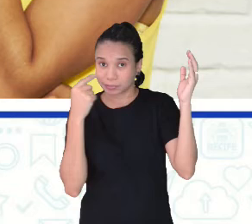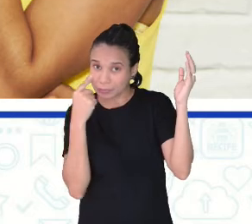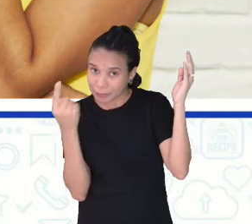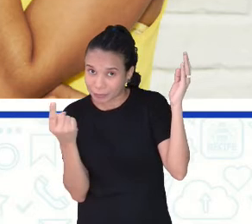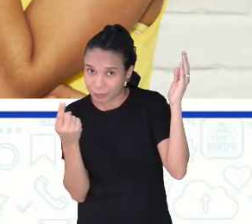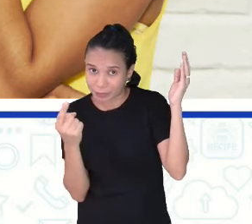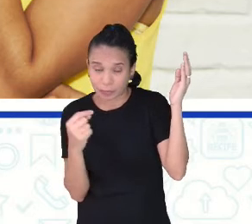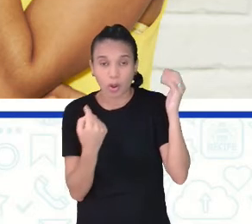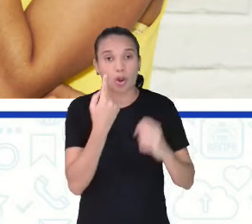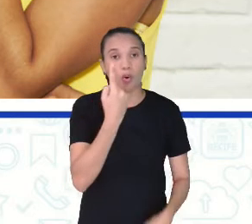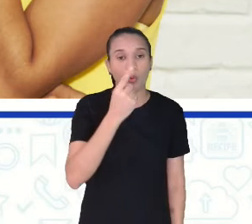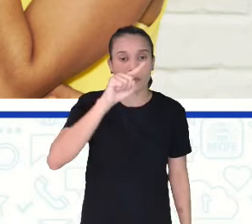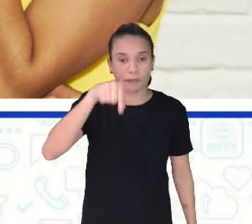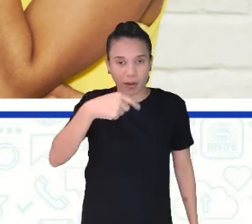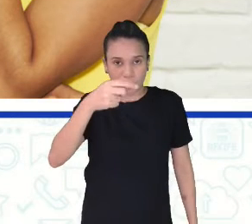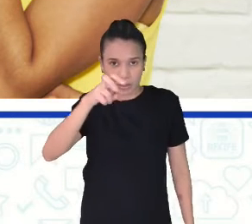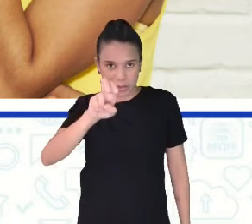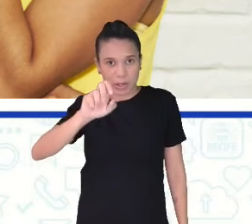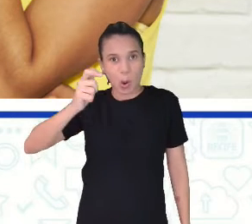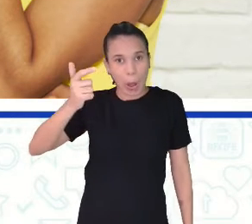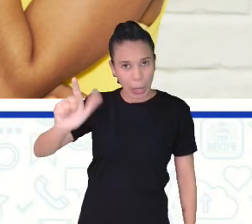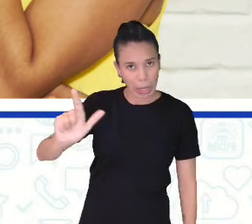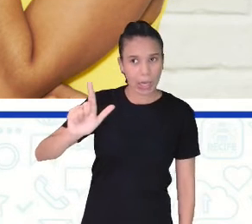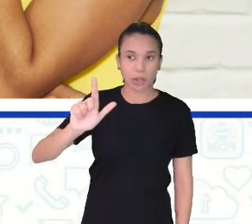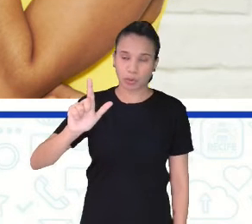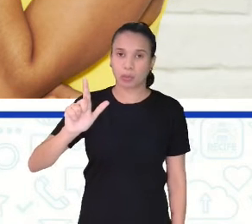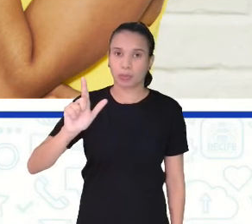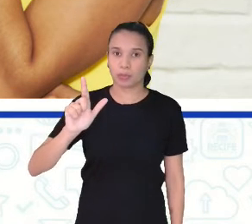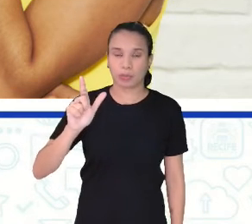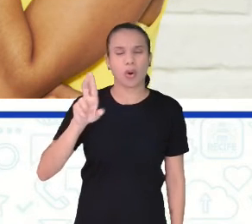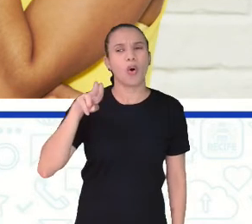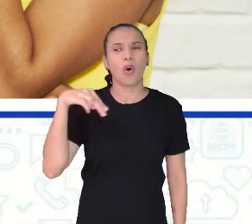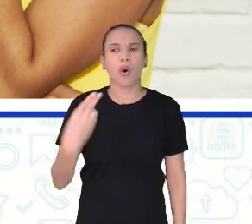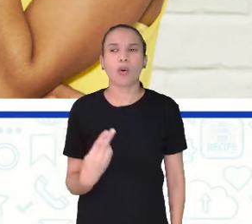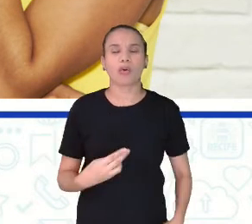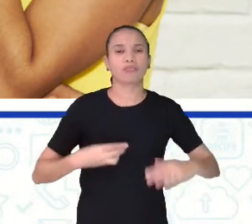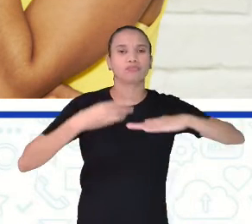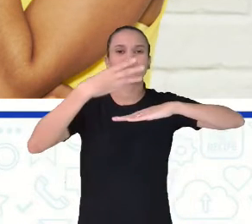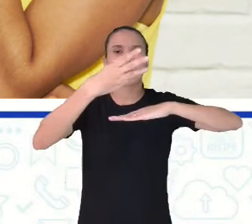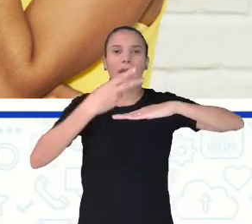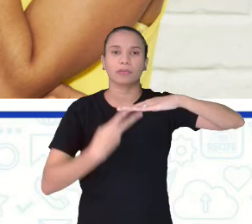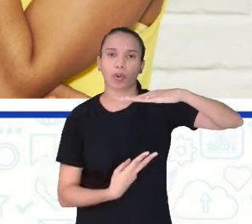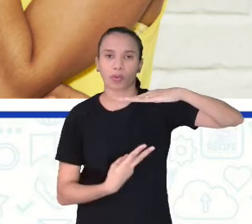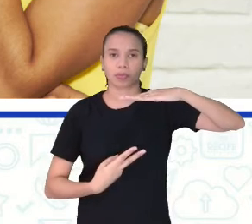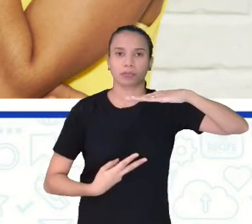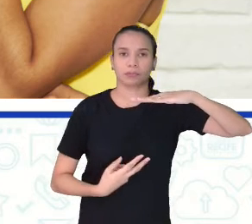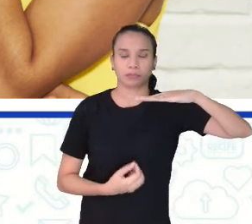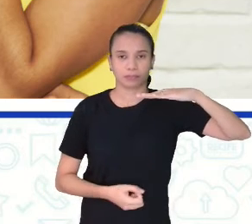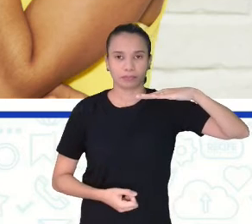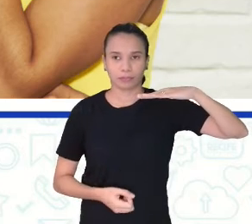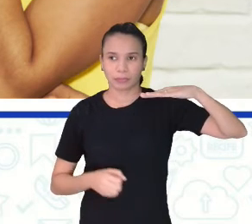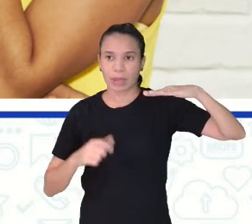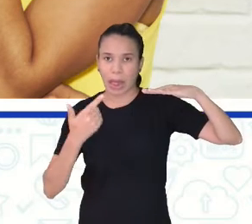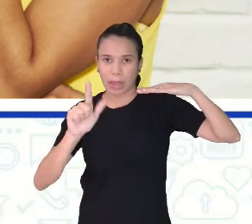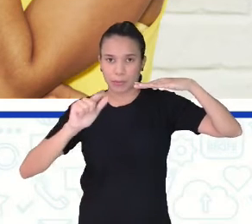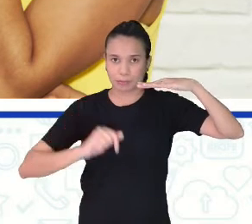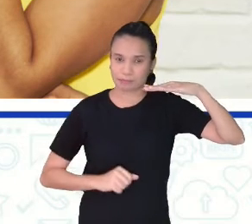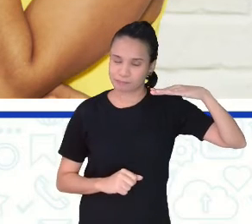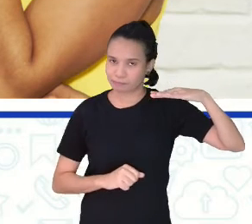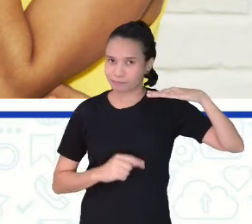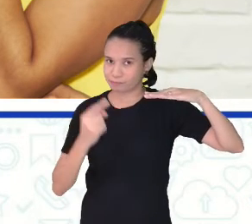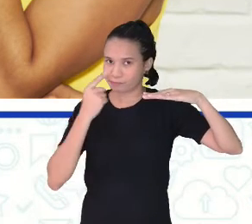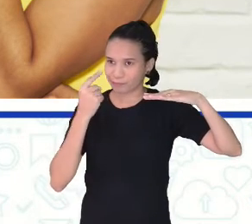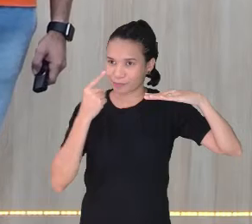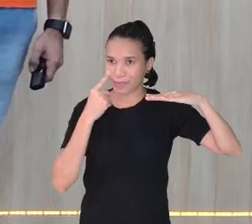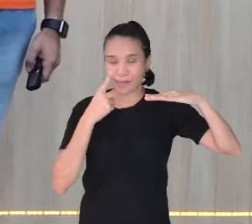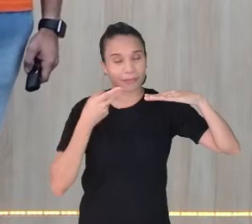como 1,5 litros ou 1,5 litro, ou você vê como 3 meios de litros. Você